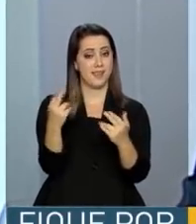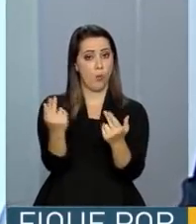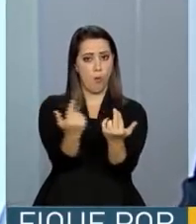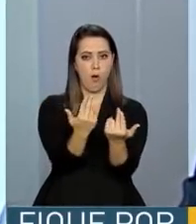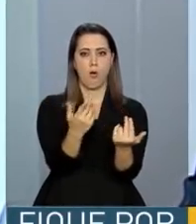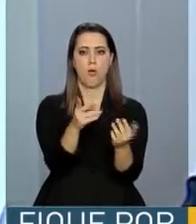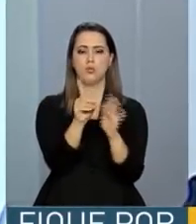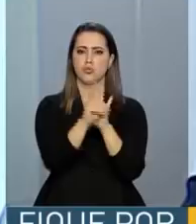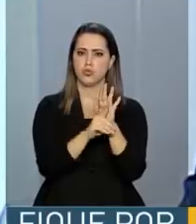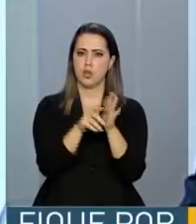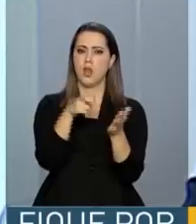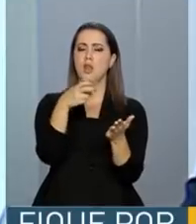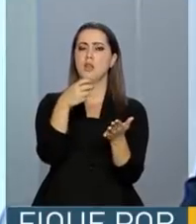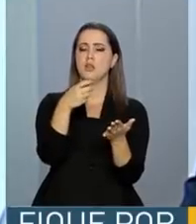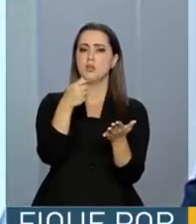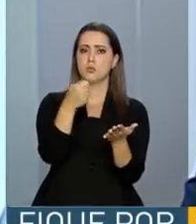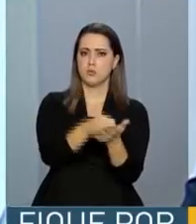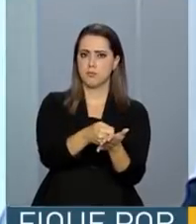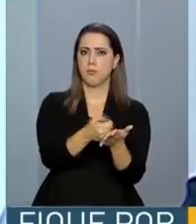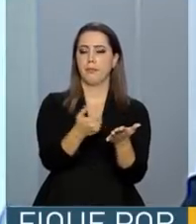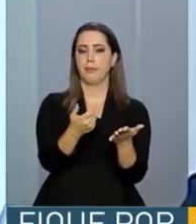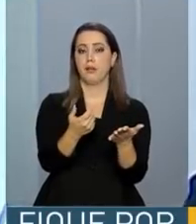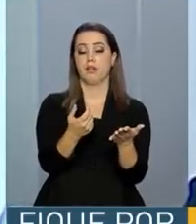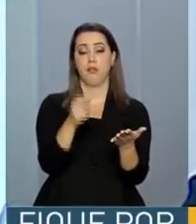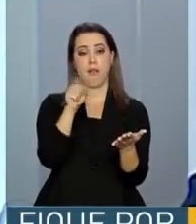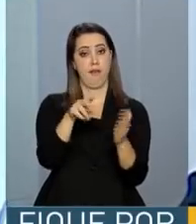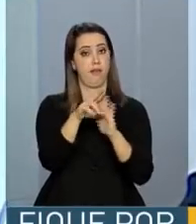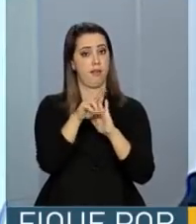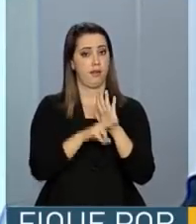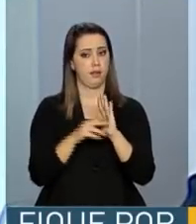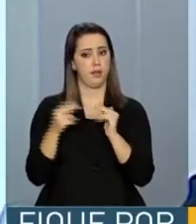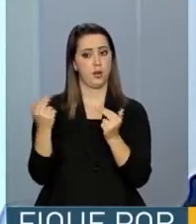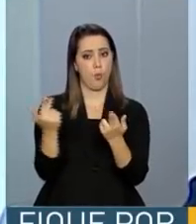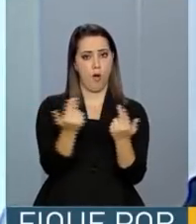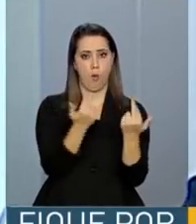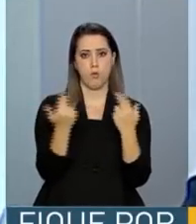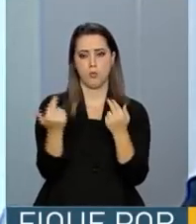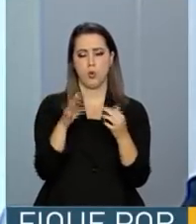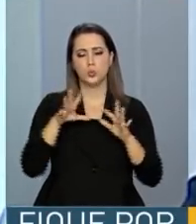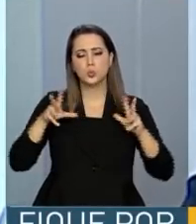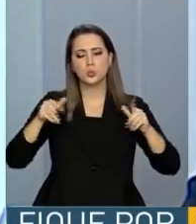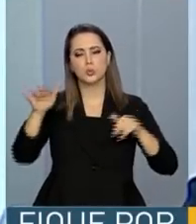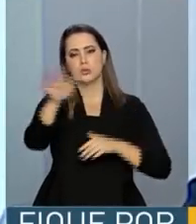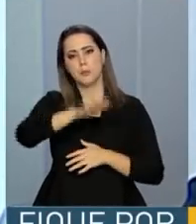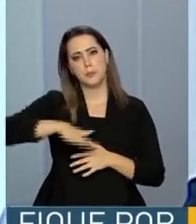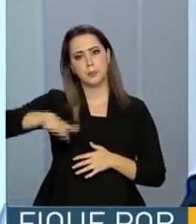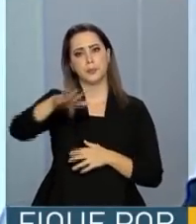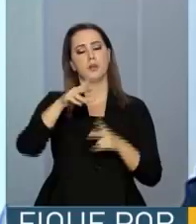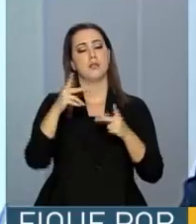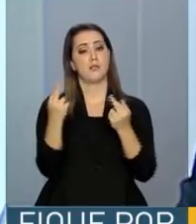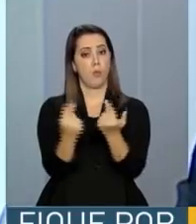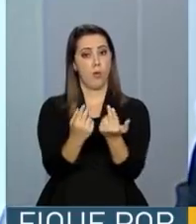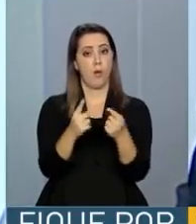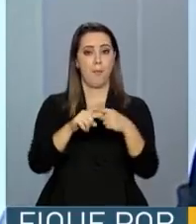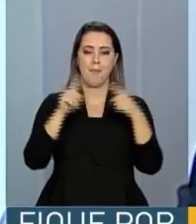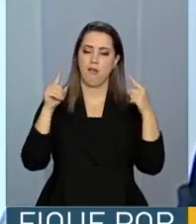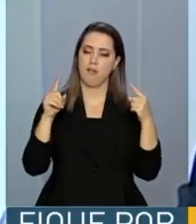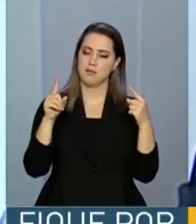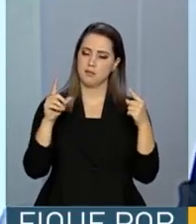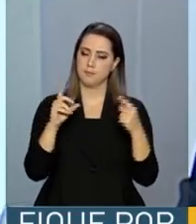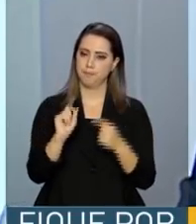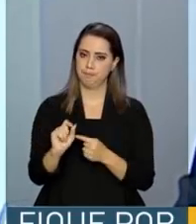deveres esta é a regra é condicionar ou seja igualdade é um dos suportes da nossa constituição foi muito bem a